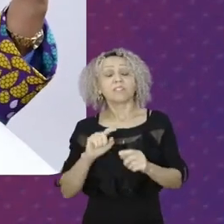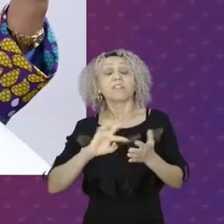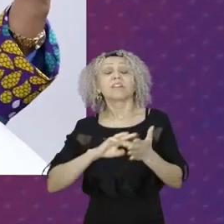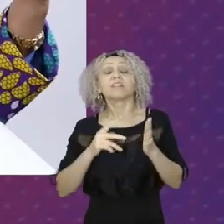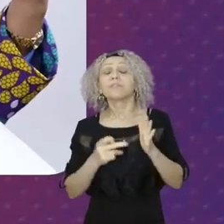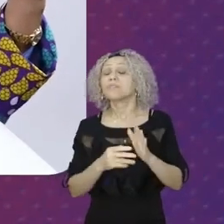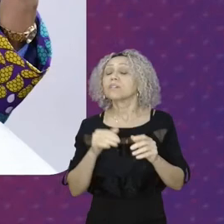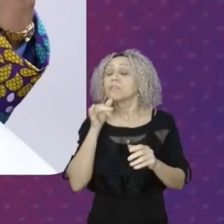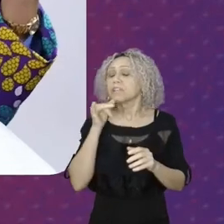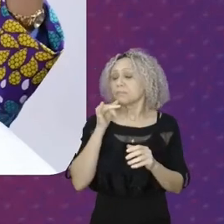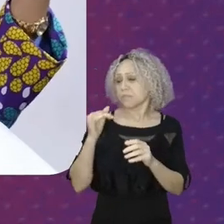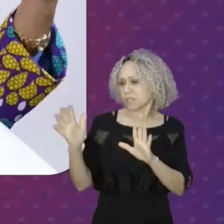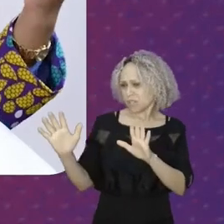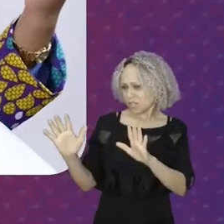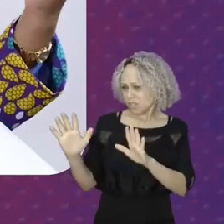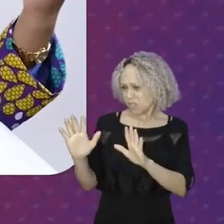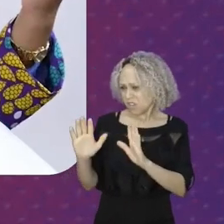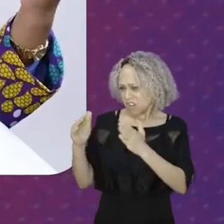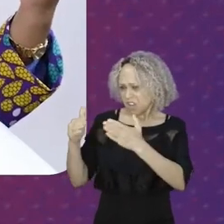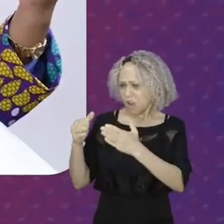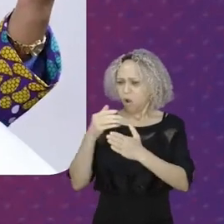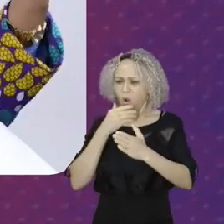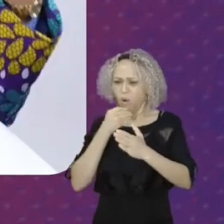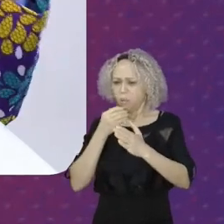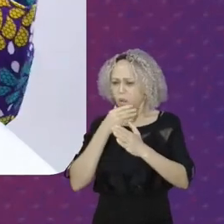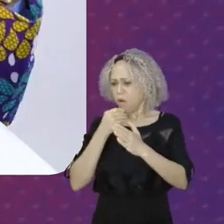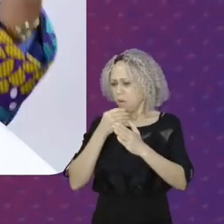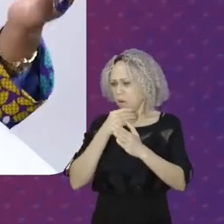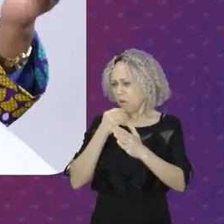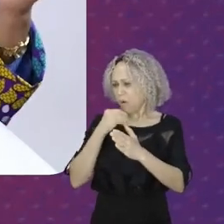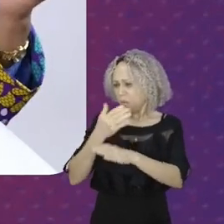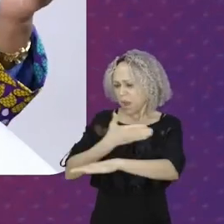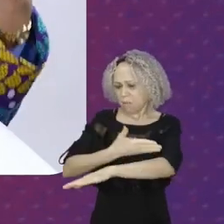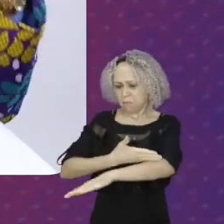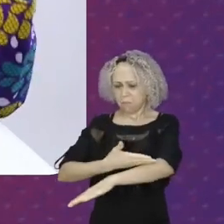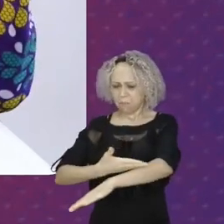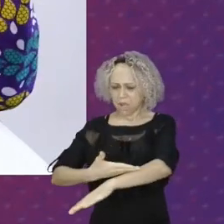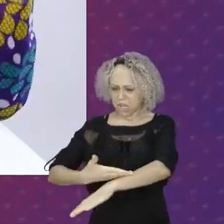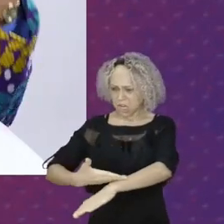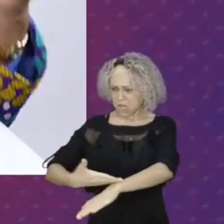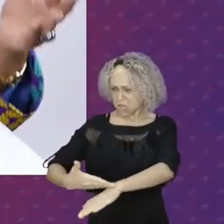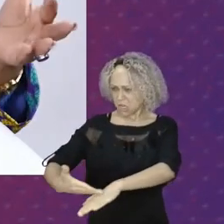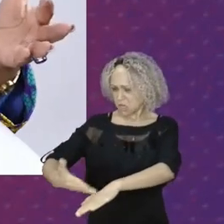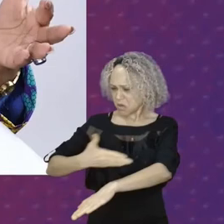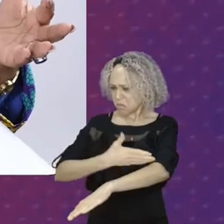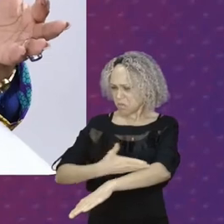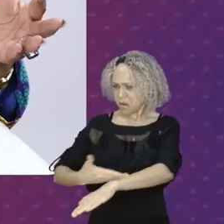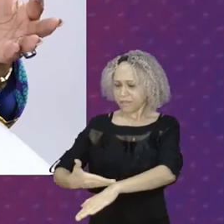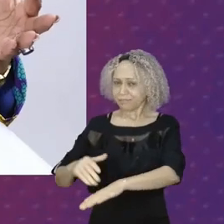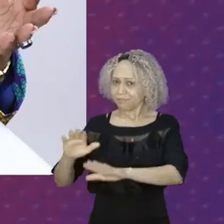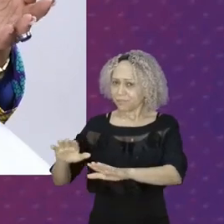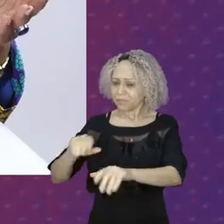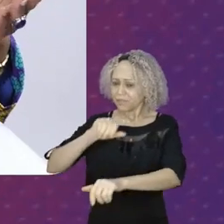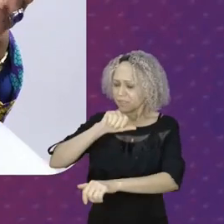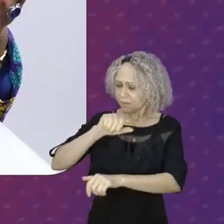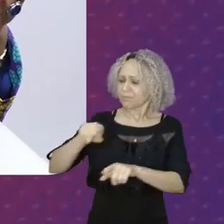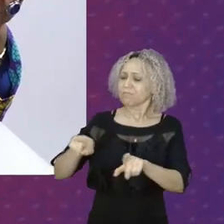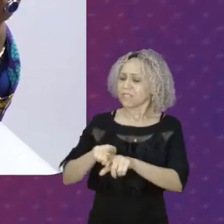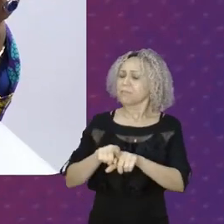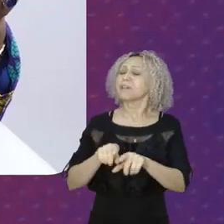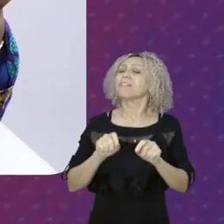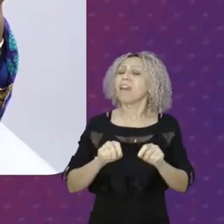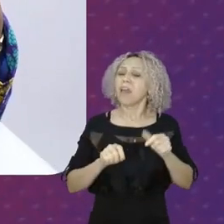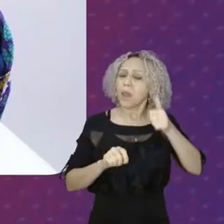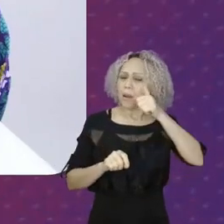aquela fotografia monocromática, né, toda branca e toda masculina, né?